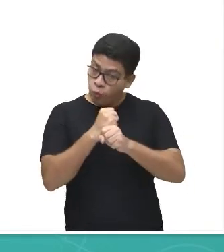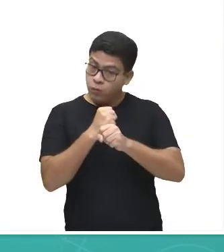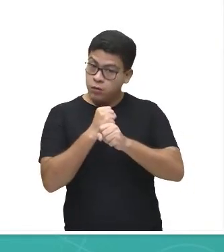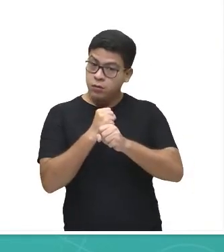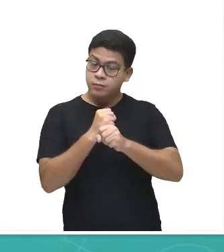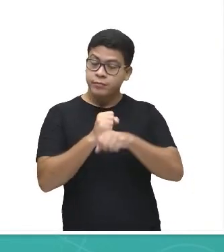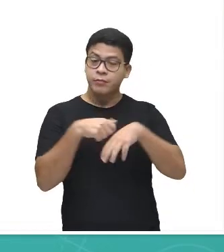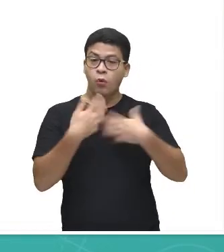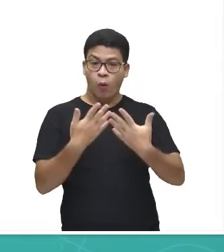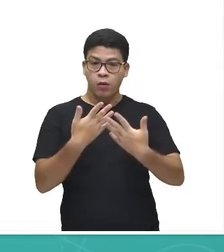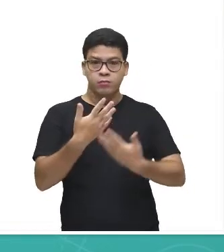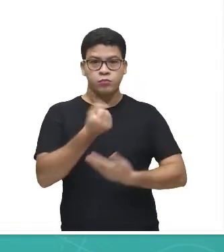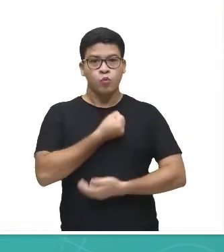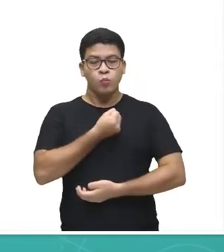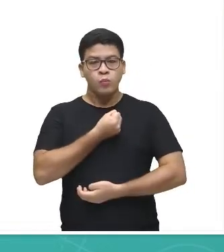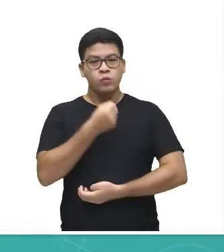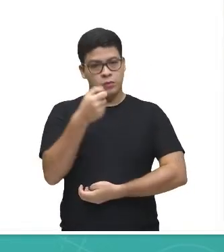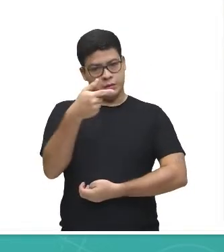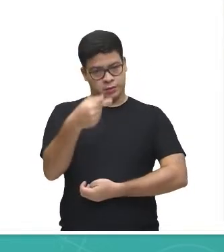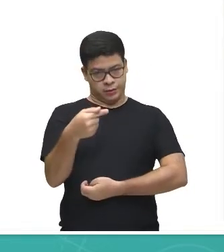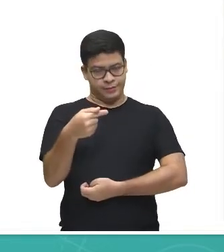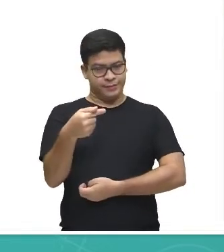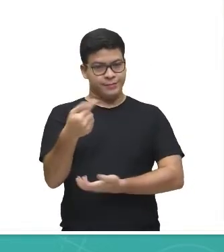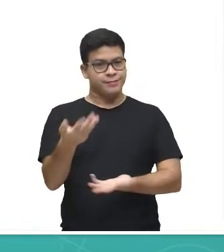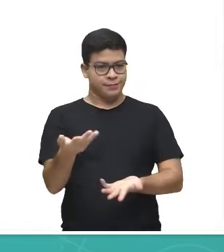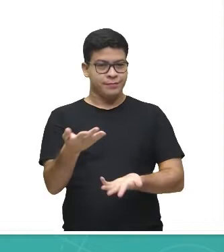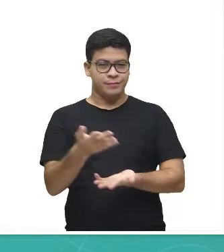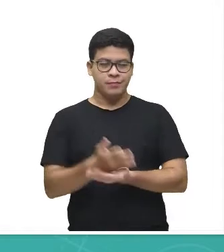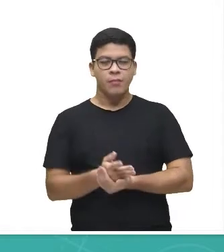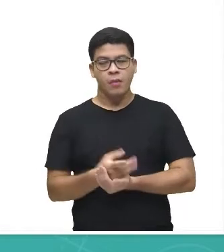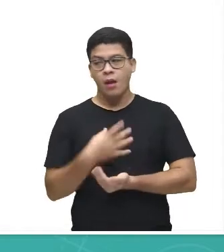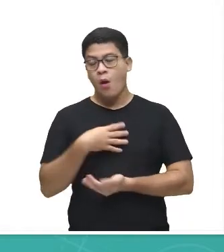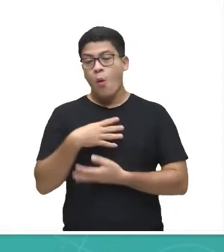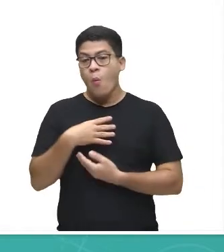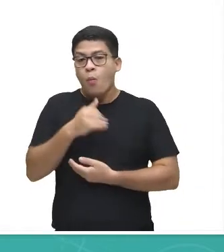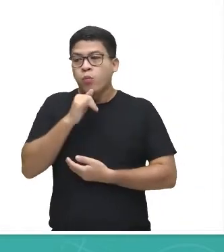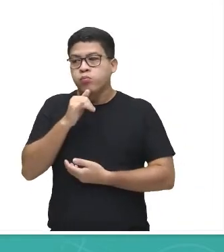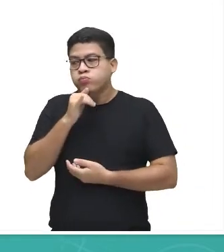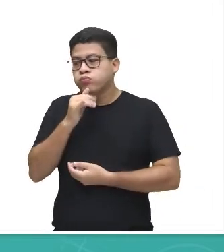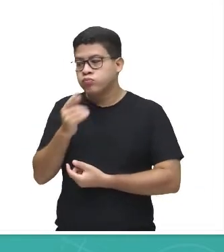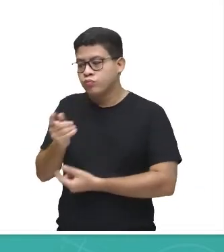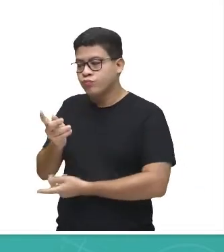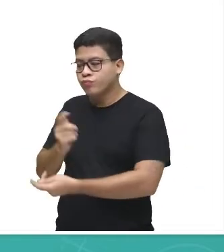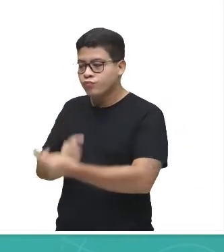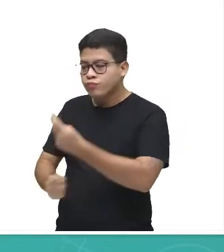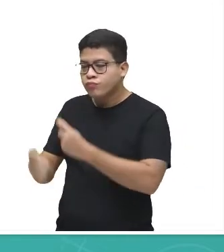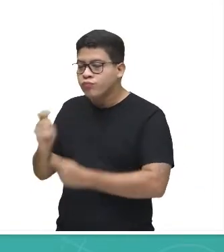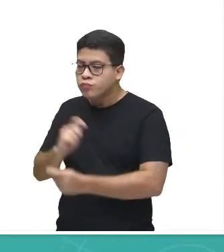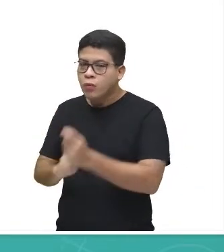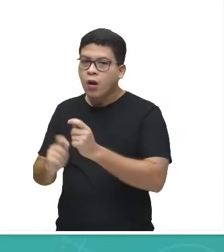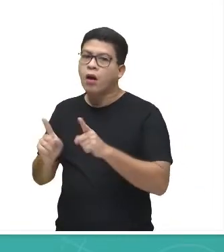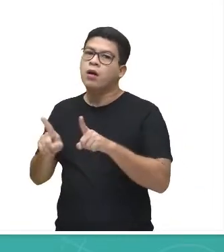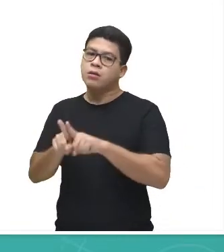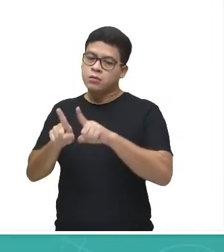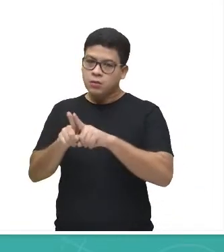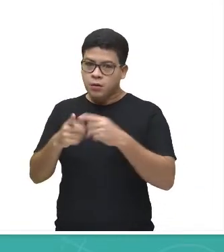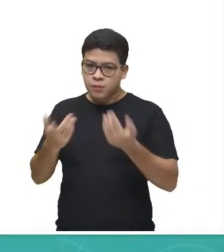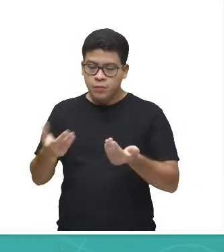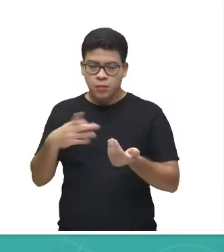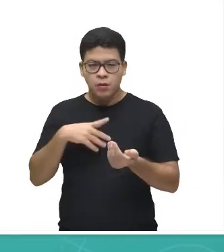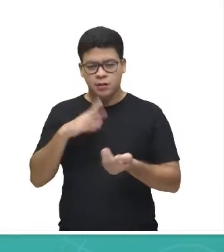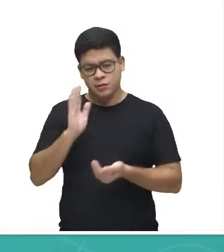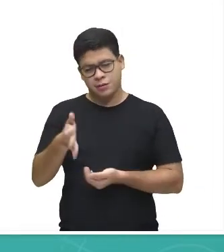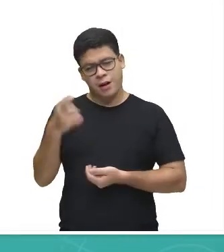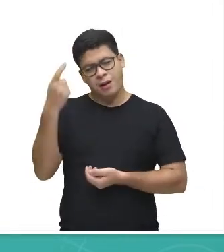no comércio, você precisa comprar alguma coisa, você tem que receber o troco de volta, né? Então, essas operações a gente já faz, vamos dizer assim, do nosso